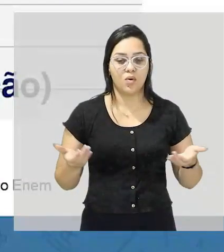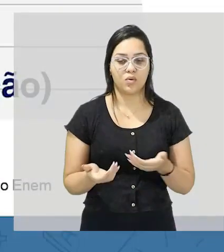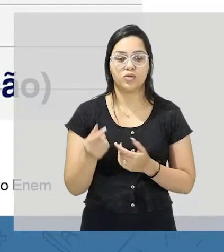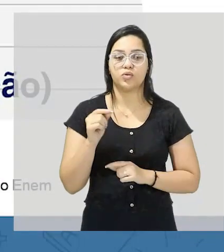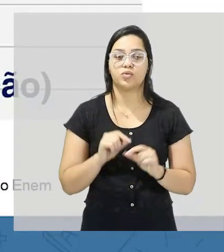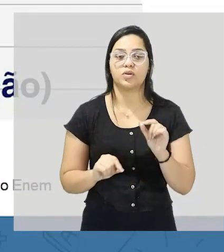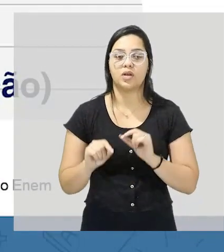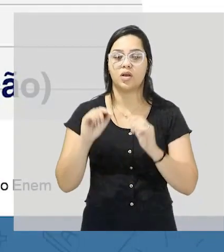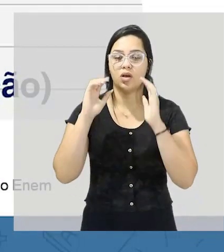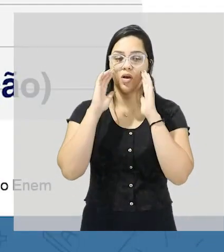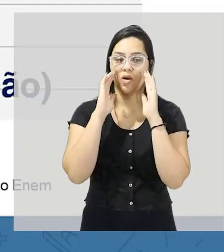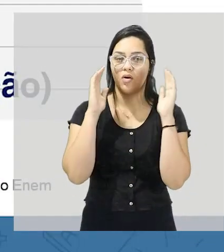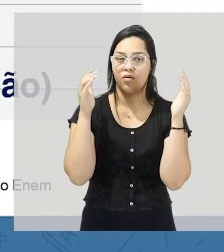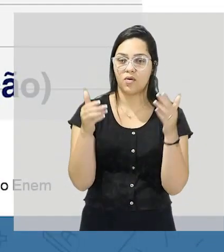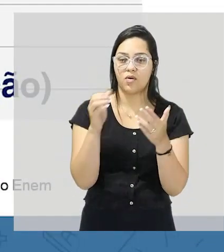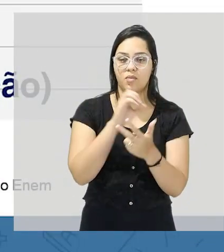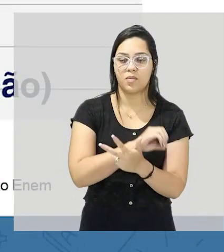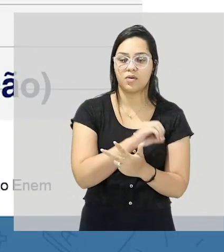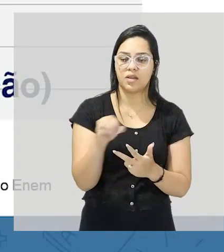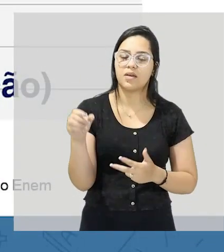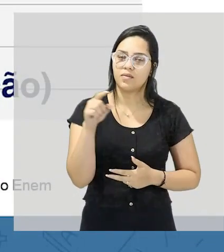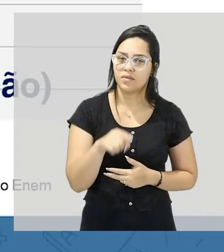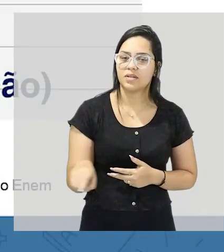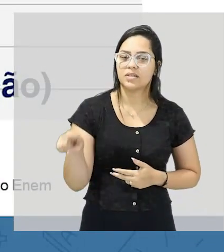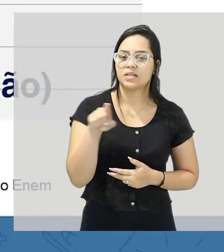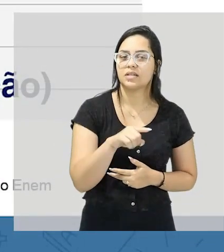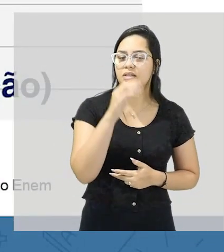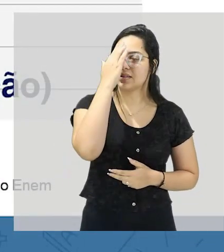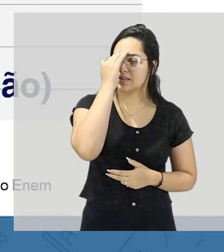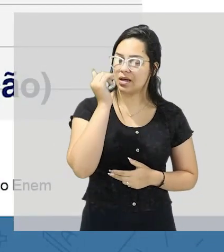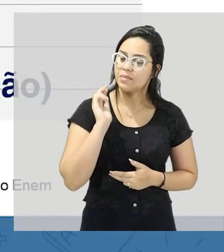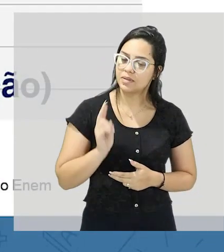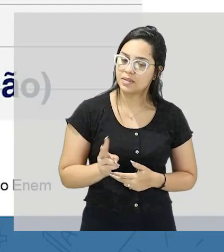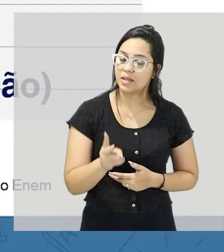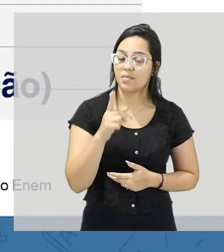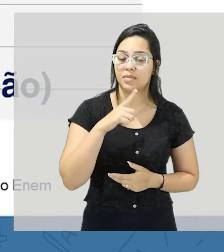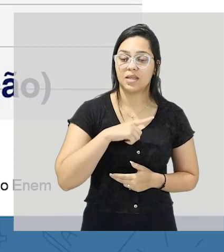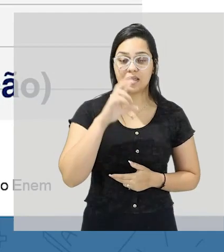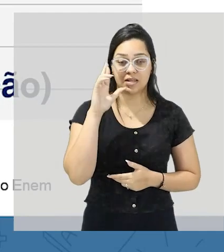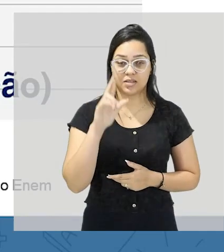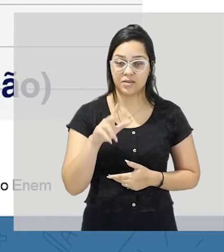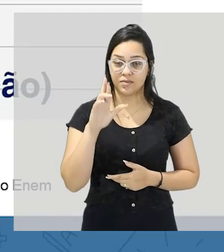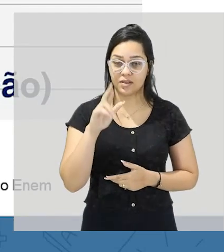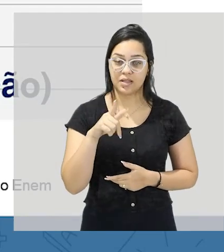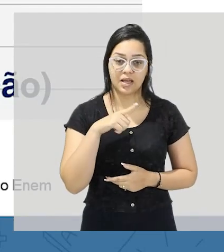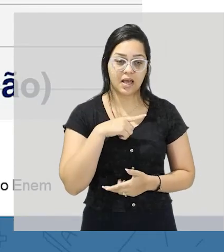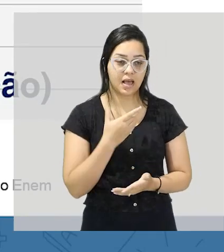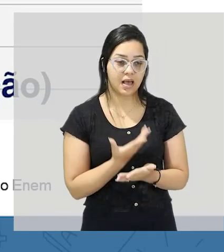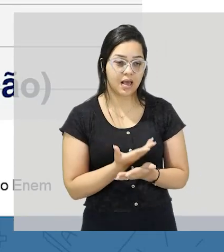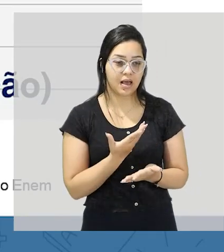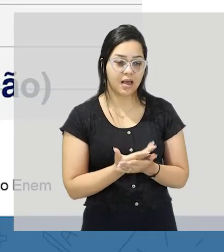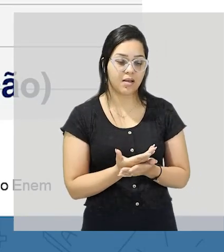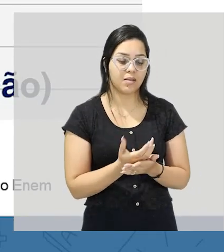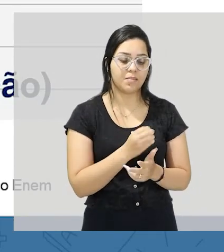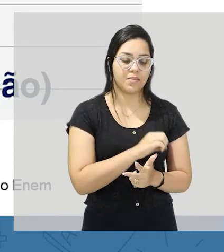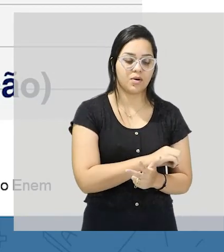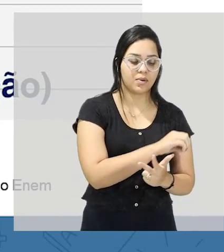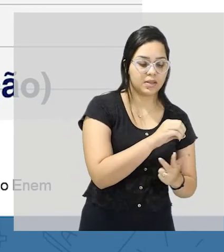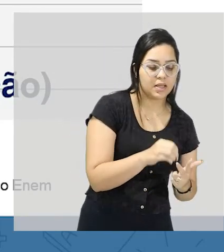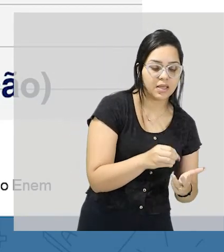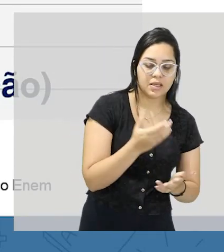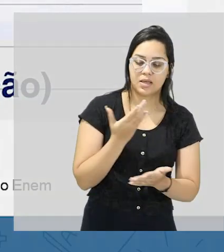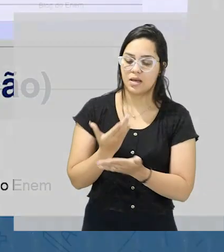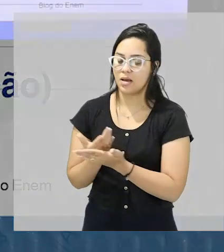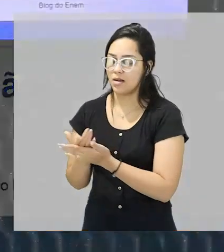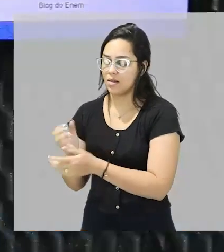o foco será para o Enem. Vocês já sabem que a gente sempre faz essa diferença quando a aula está voltada para o Enem e quando a aula